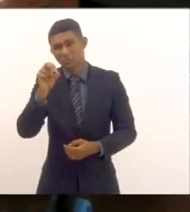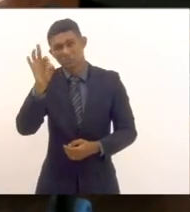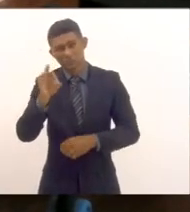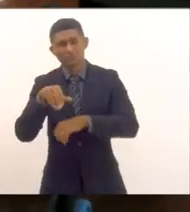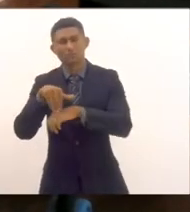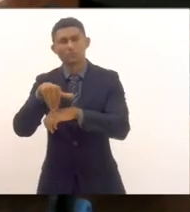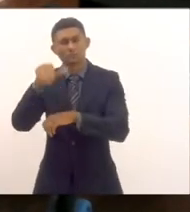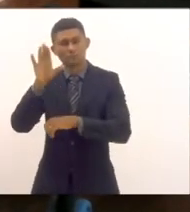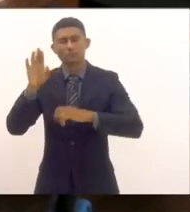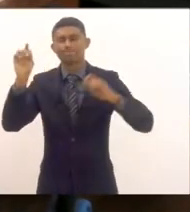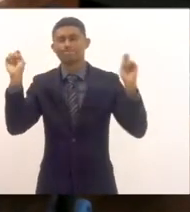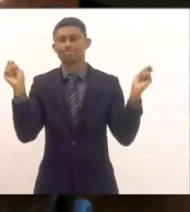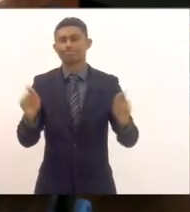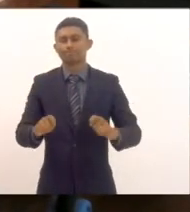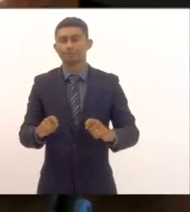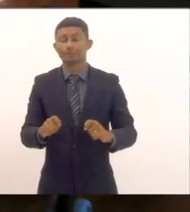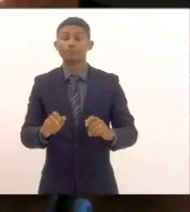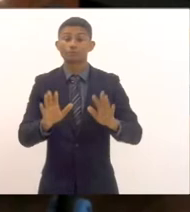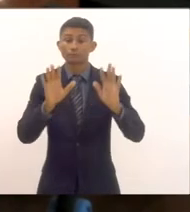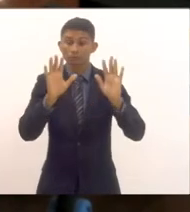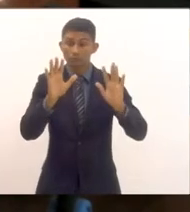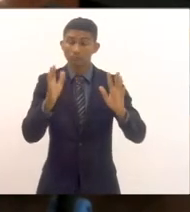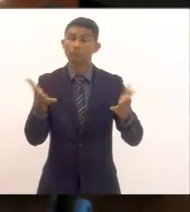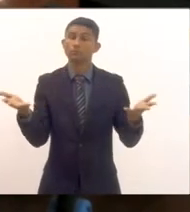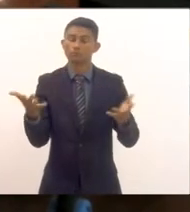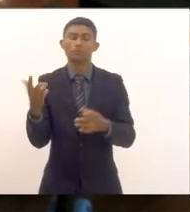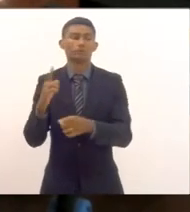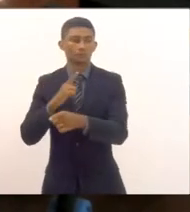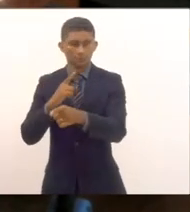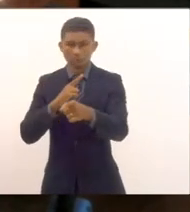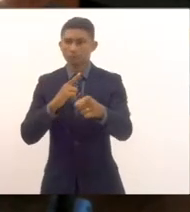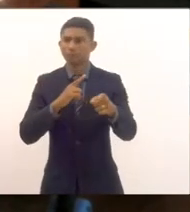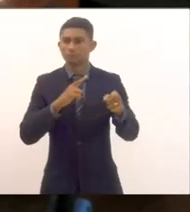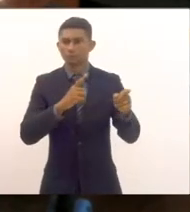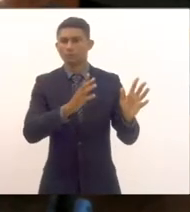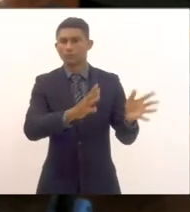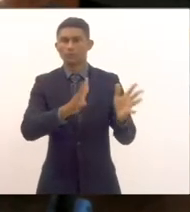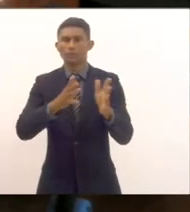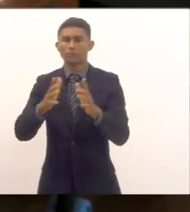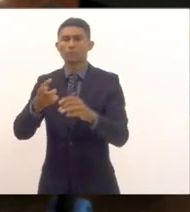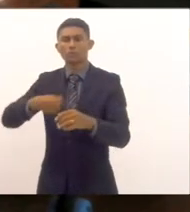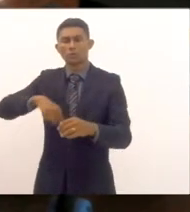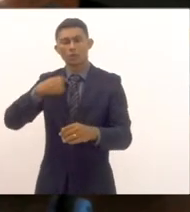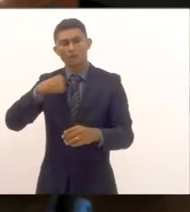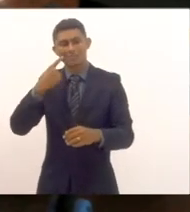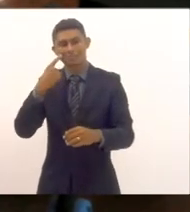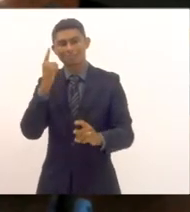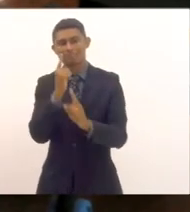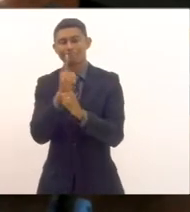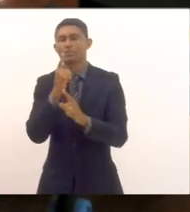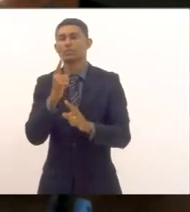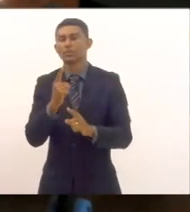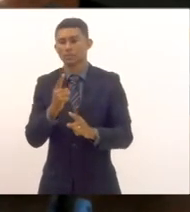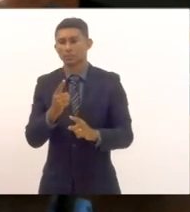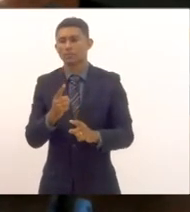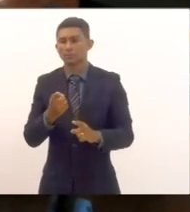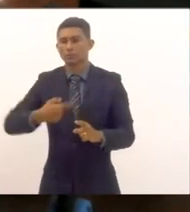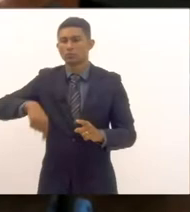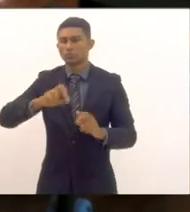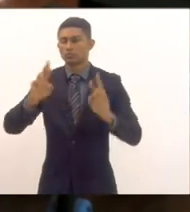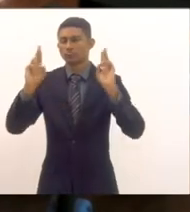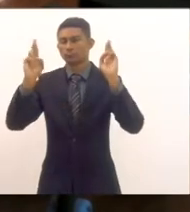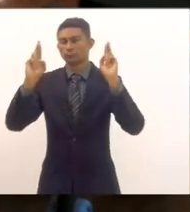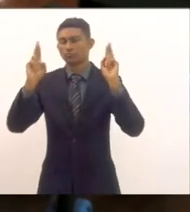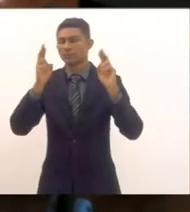a gente tem dinheiro só a redução aqui já existe Iva já já verificamos já deixou o leite bastante otimista